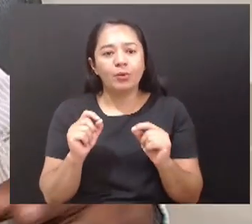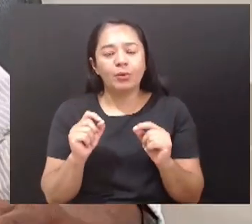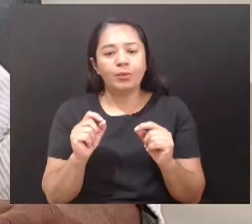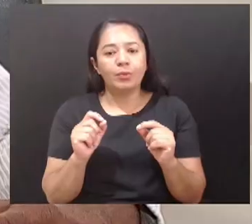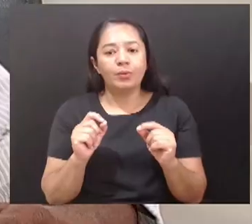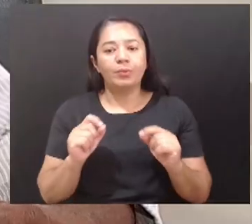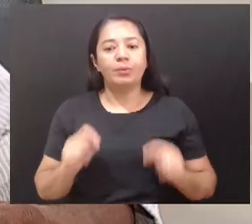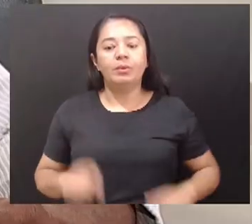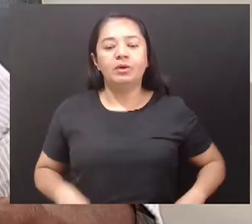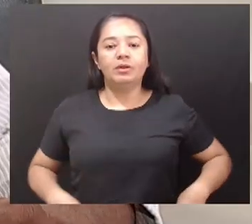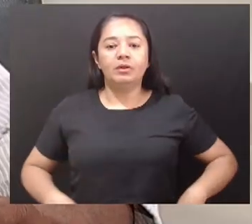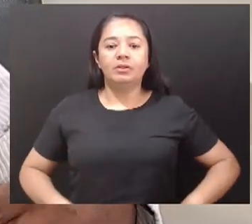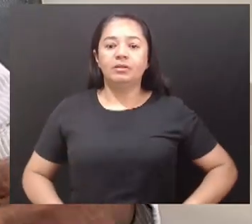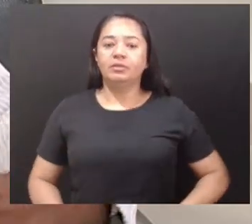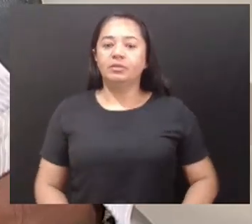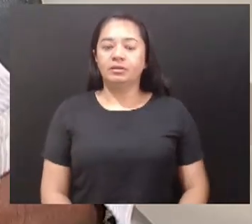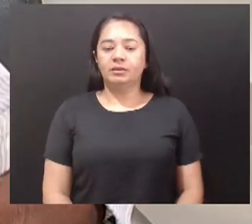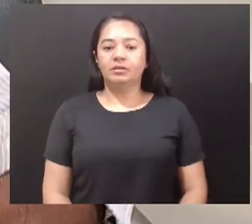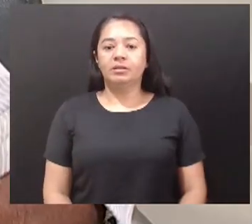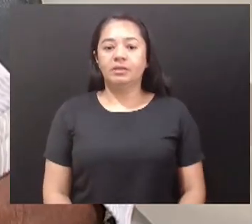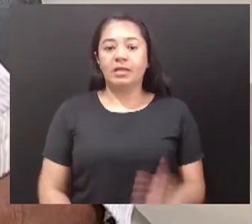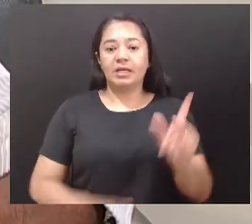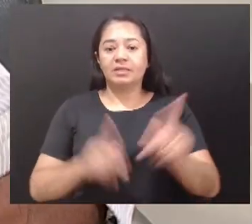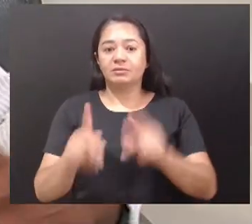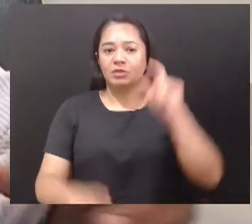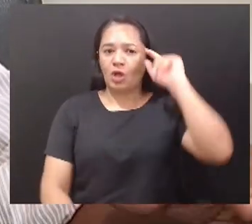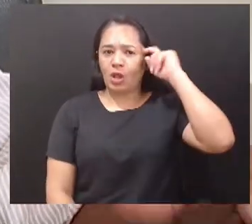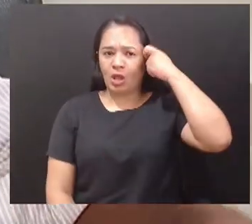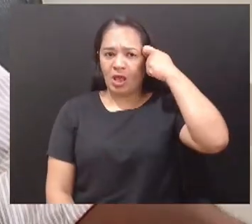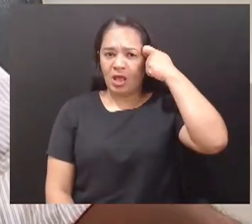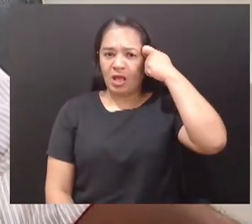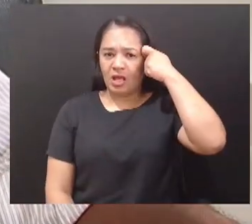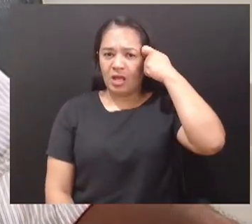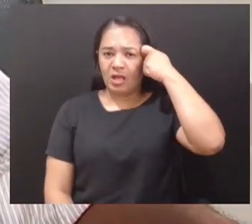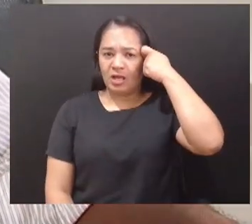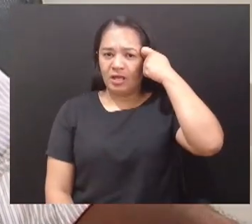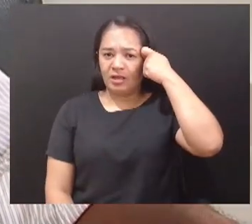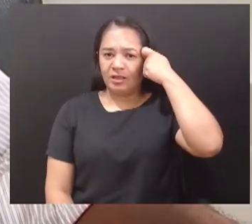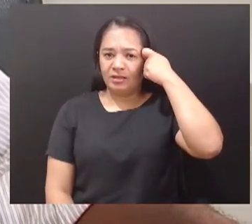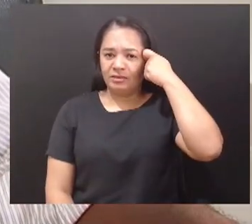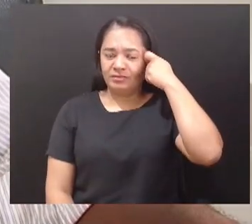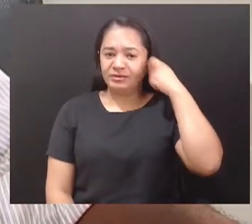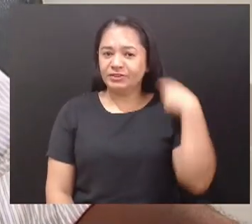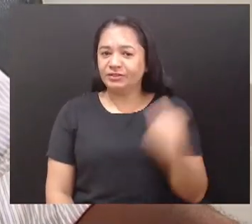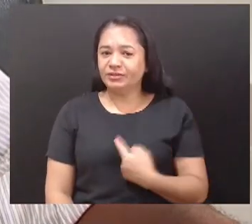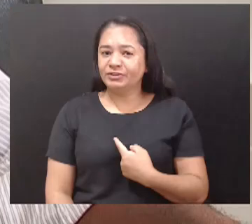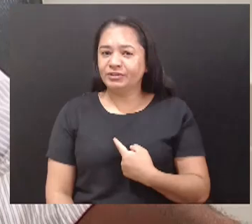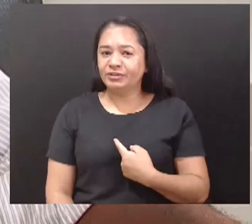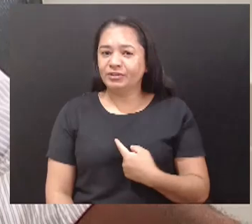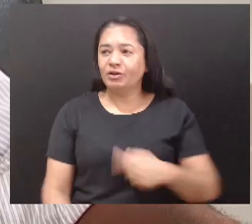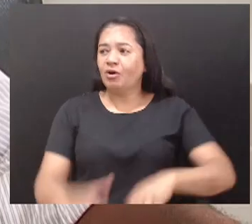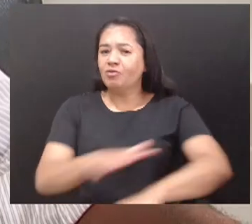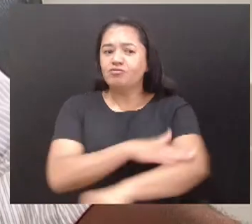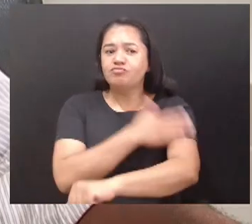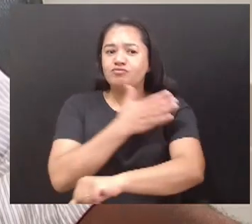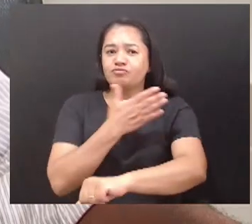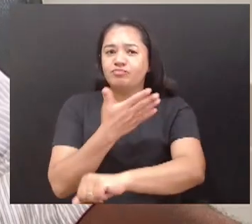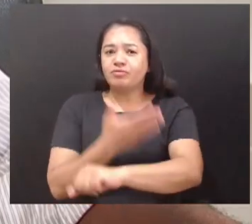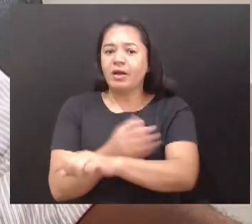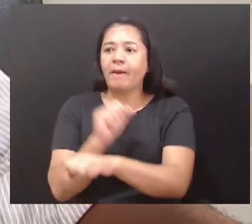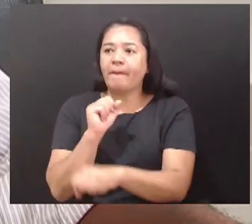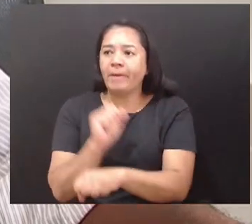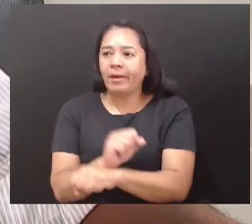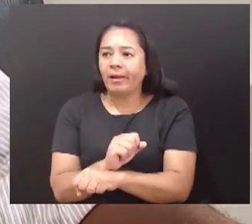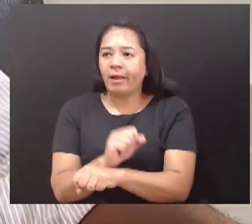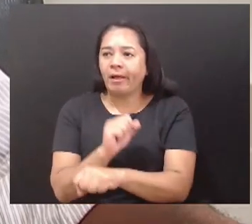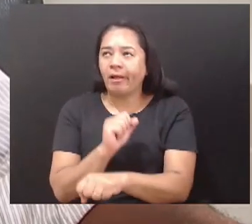a pessoa negra, todo mundo se concentrava lá. Então a gente passava praticamente o dia todo para esperar para cortar o cabelo. É verdade.